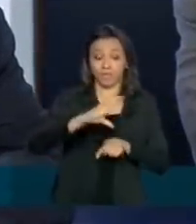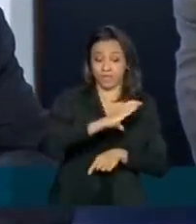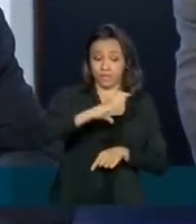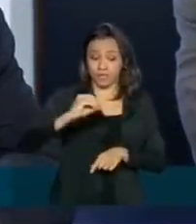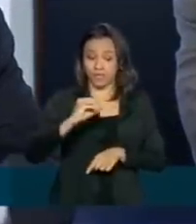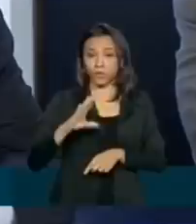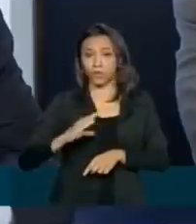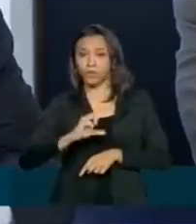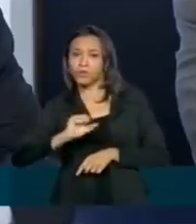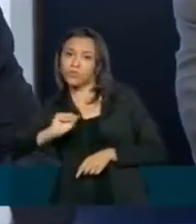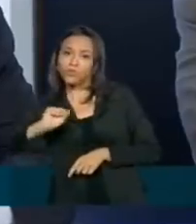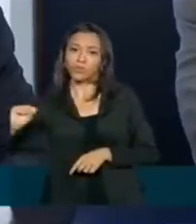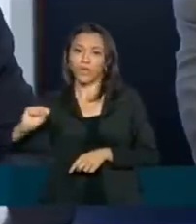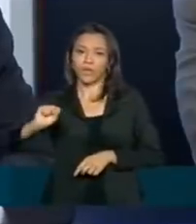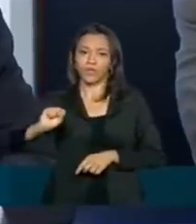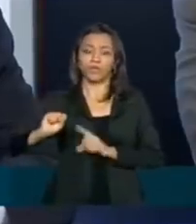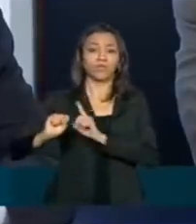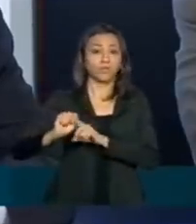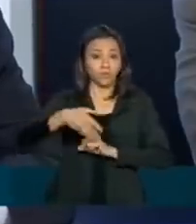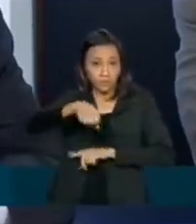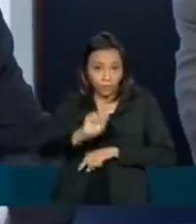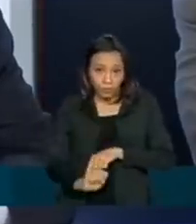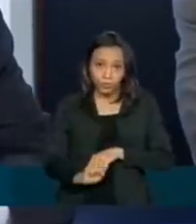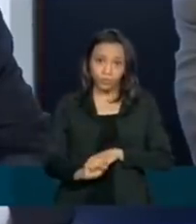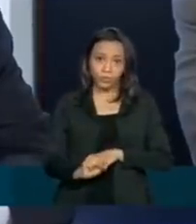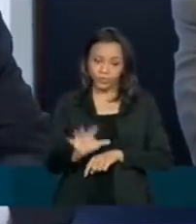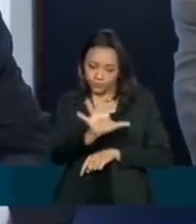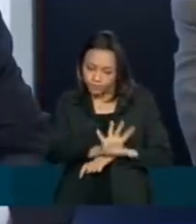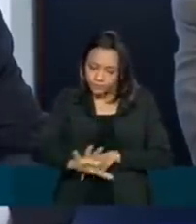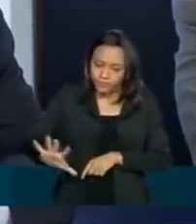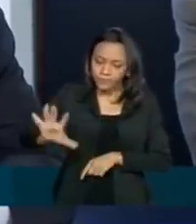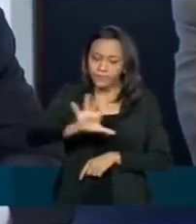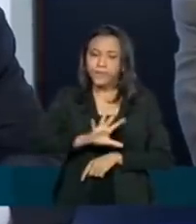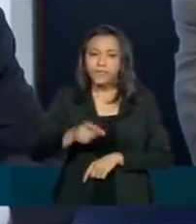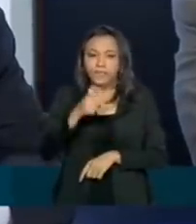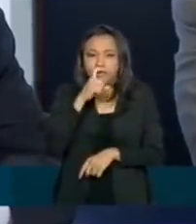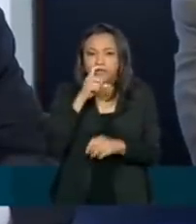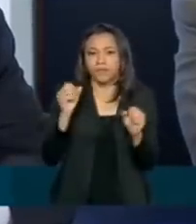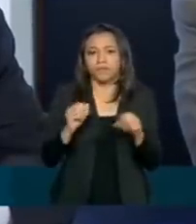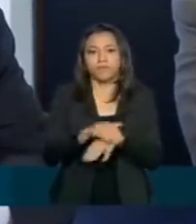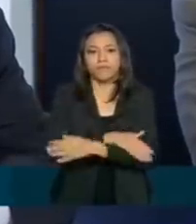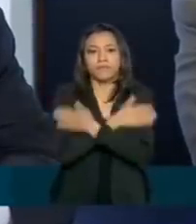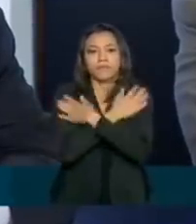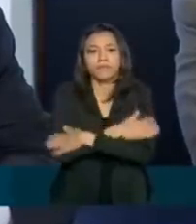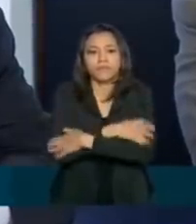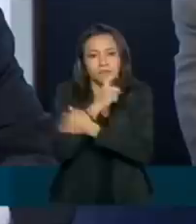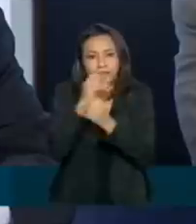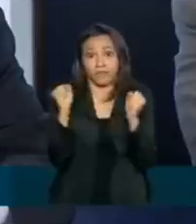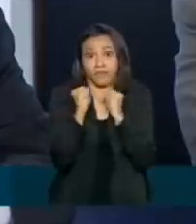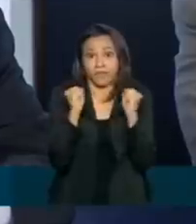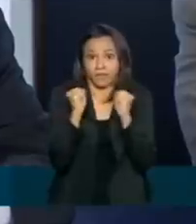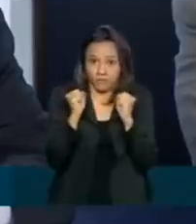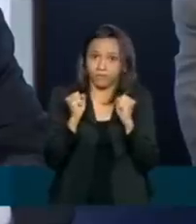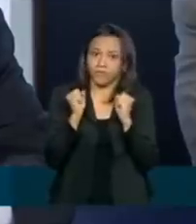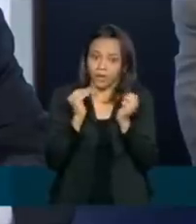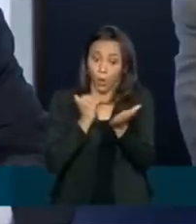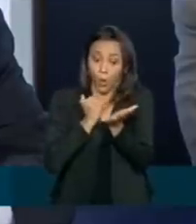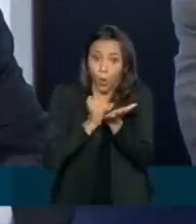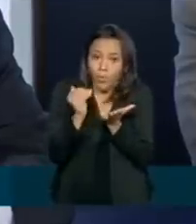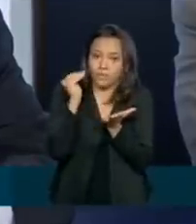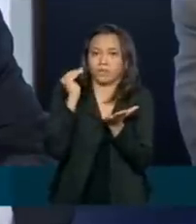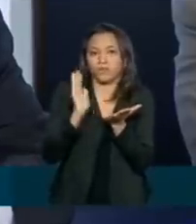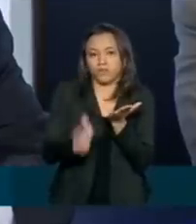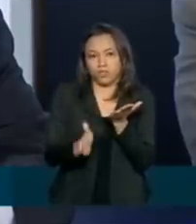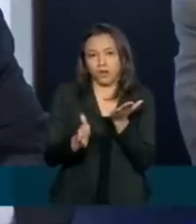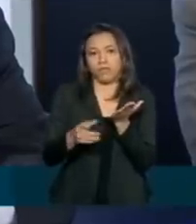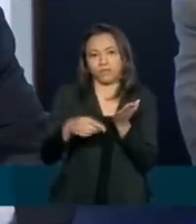Sudeste e Centro-Oeste, que é o restante do país que está ligado mais ao inverno do hemisfério sul, que está começando agora, junho,